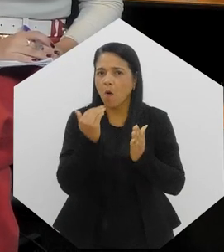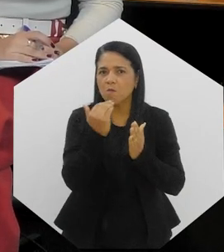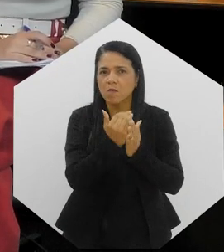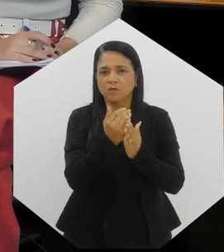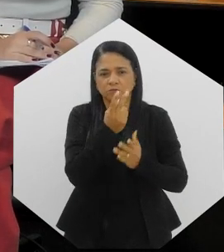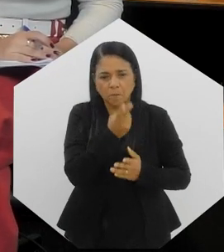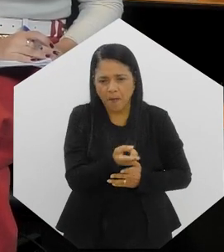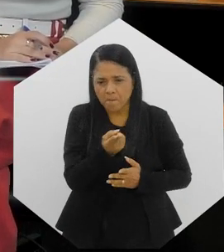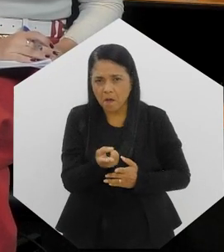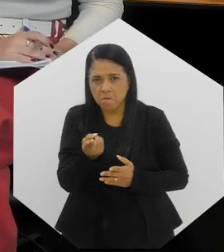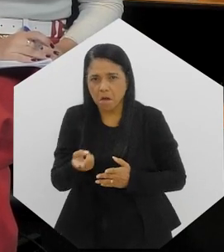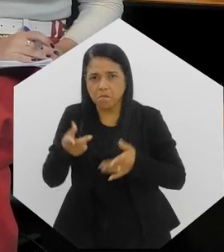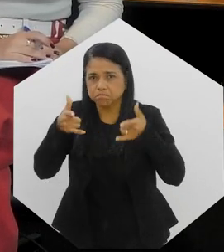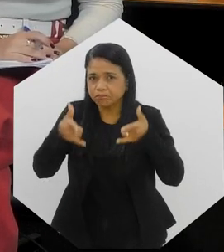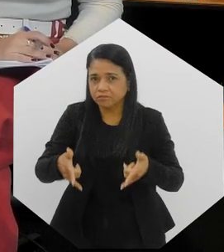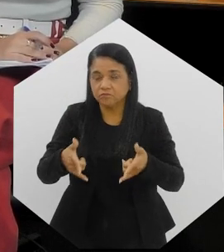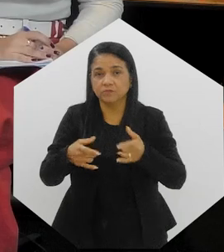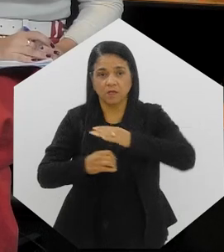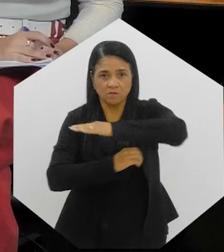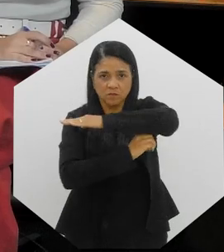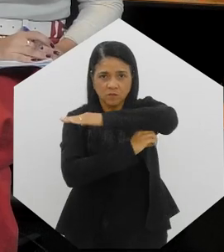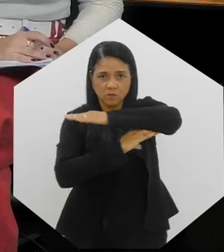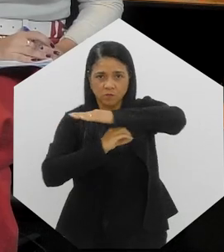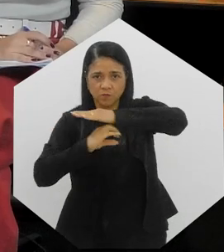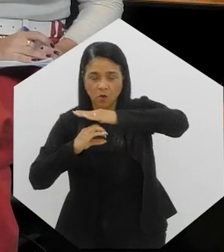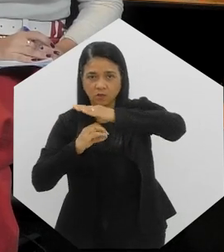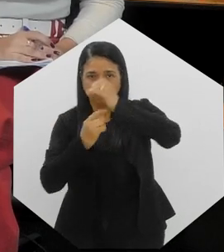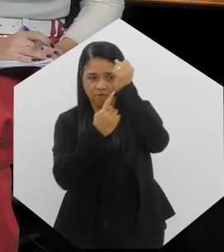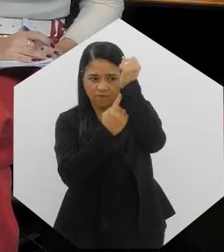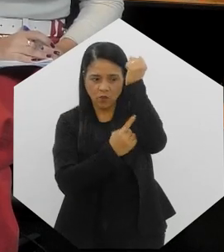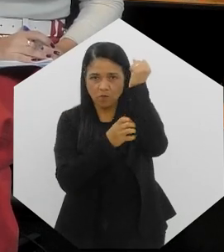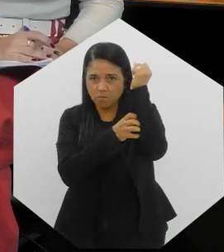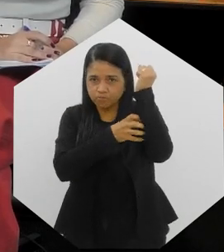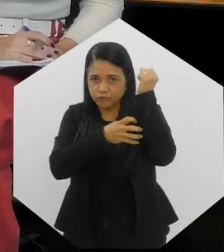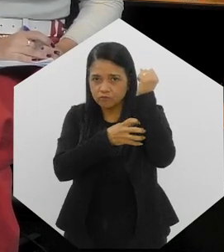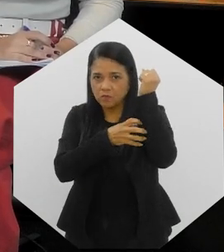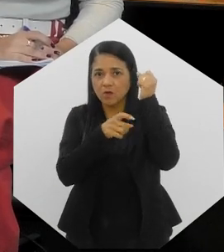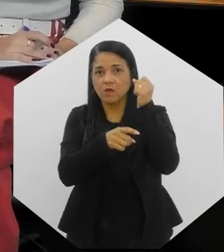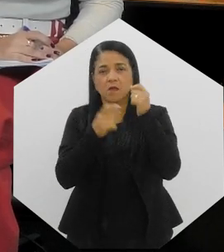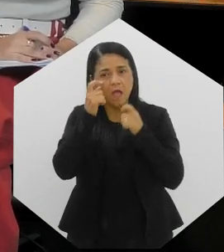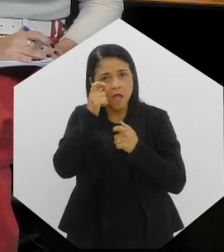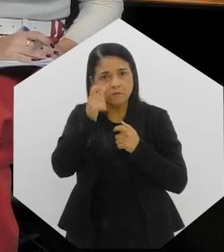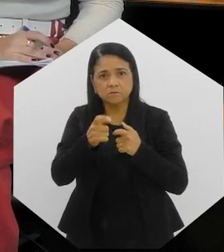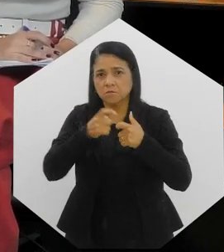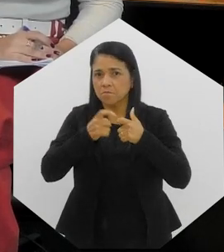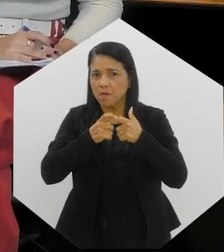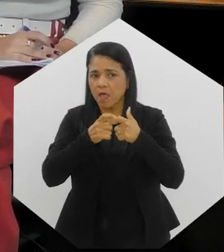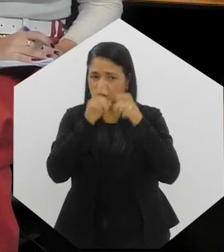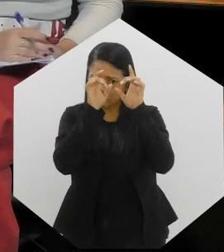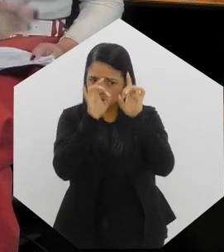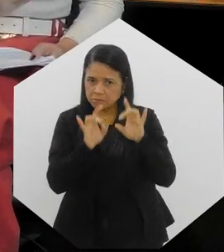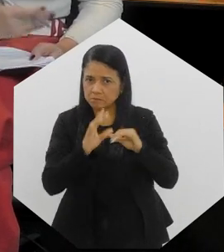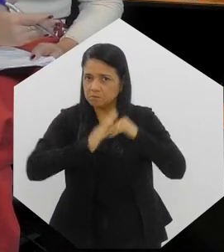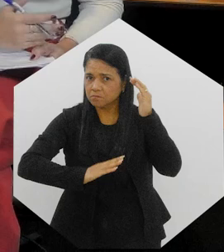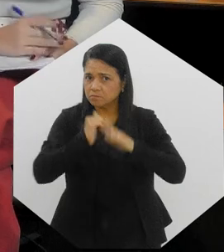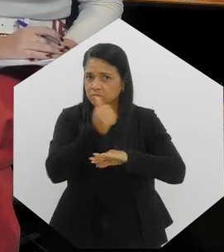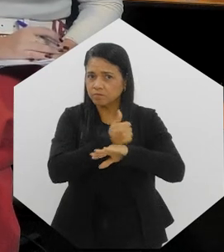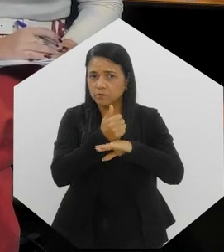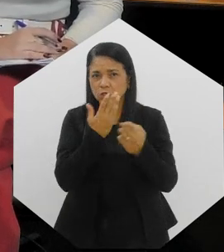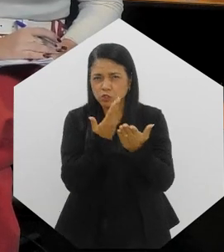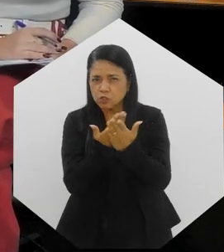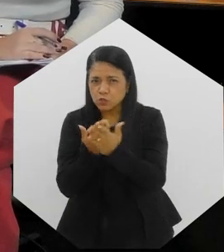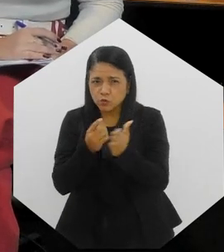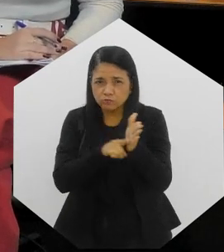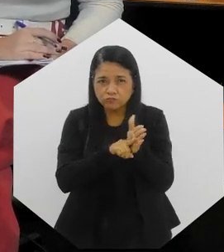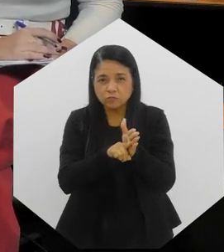aumento do número de internações por trombose venosa profunda tem chamado a atenção de médicos e especialistas. Um estudo